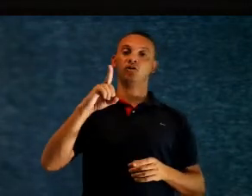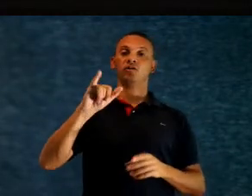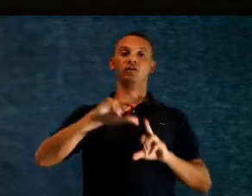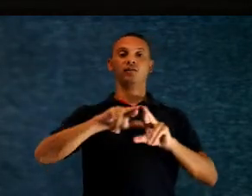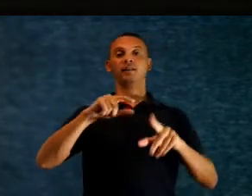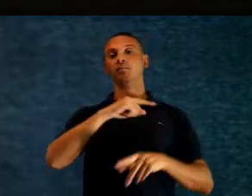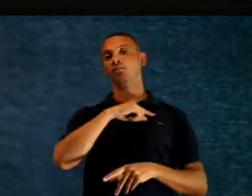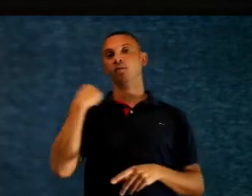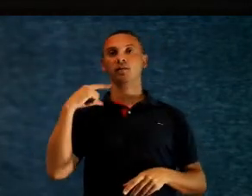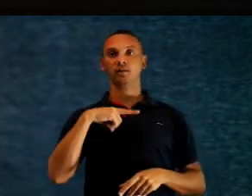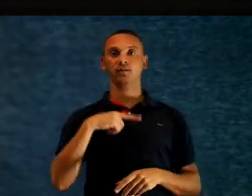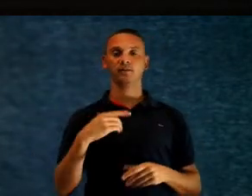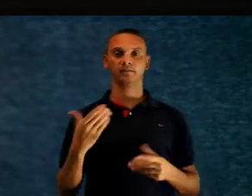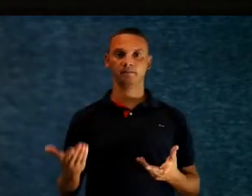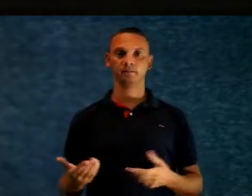O Rogério lembra